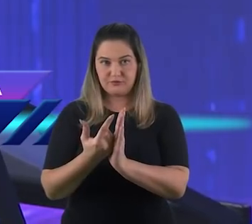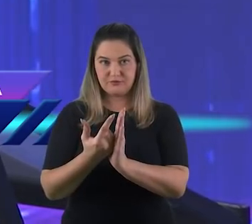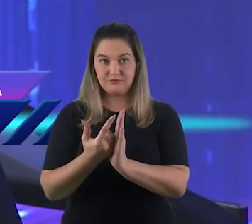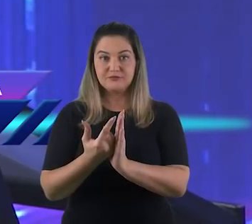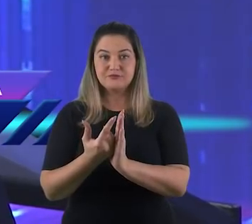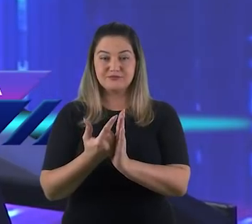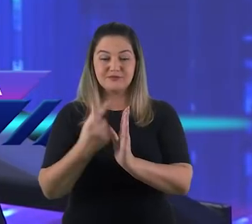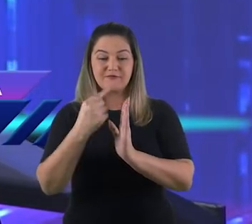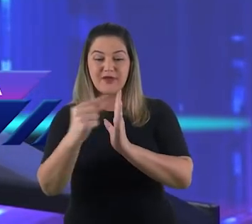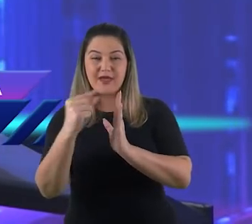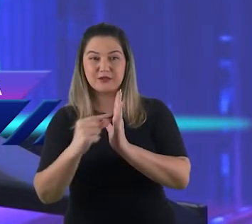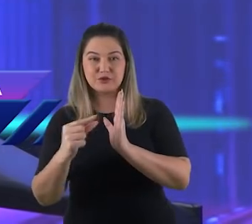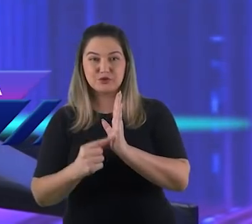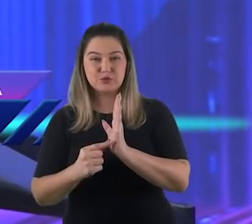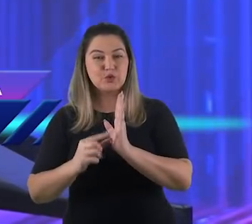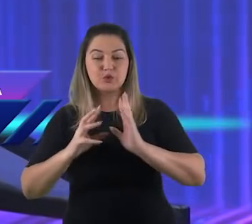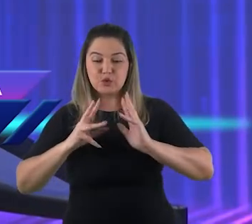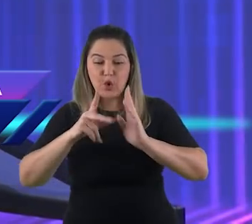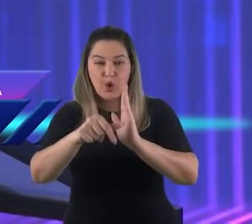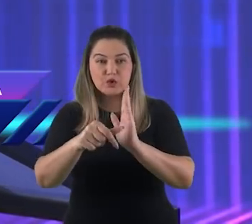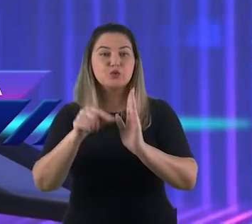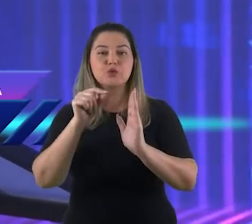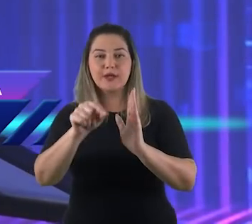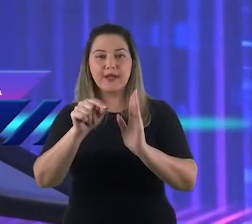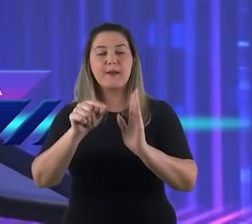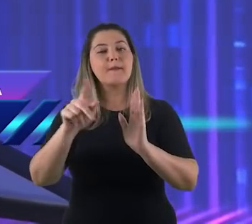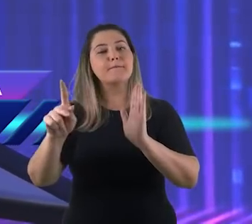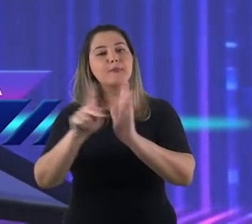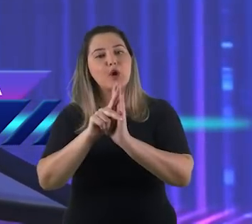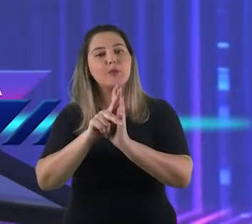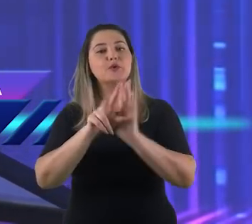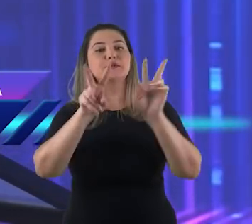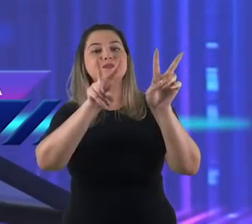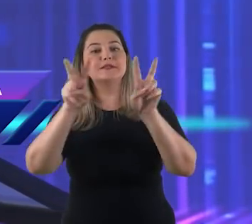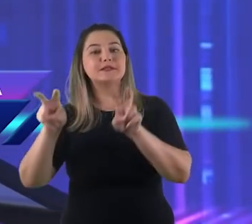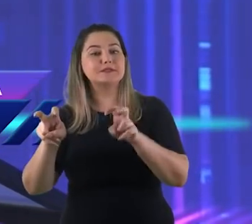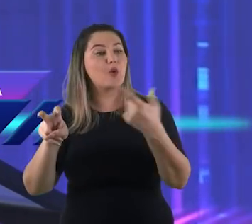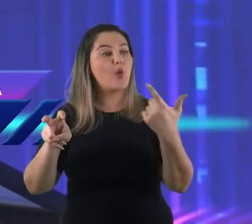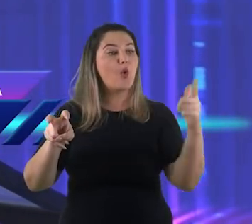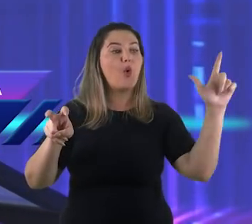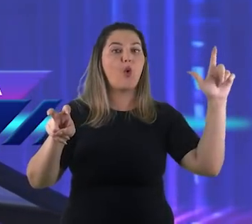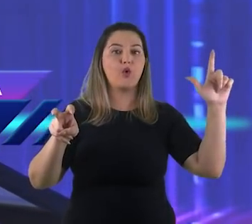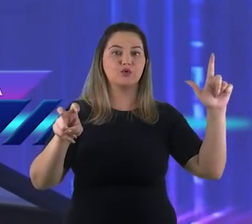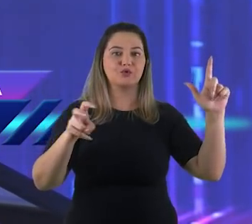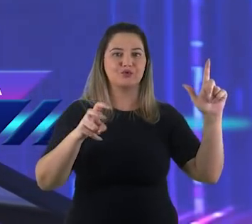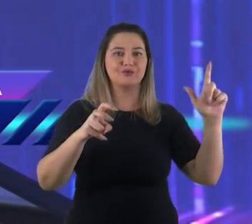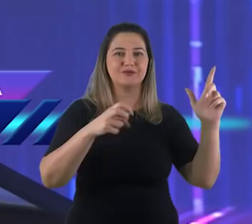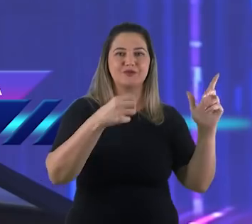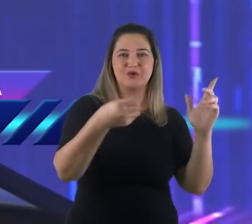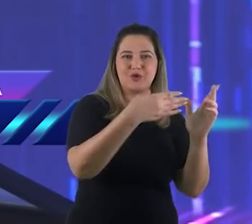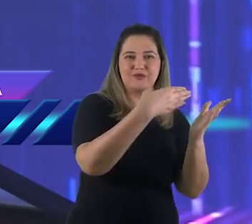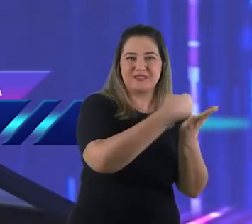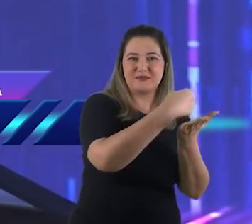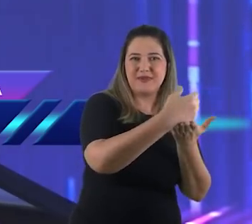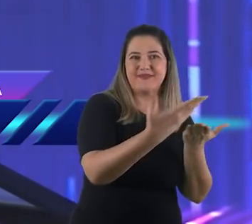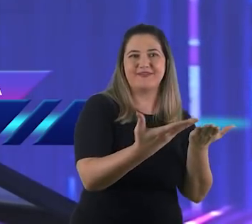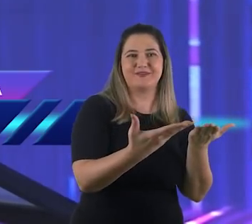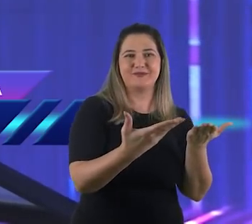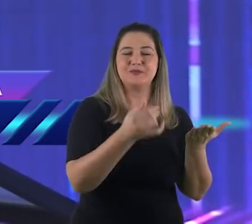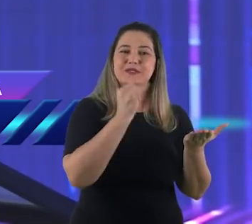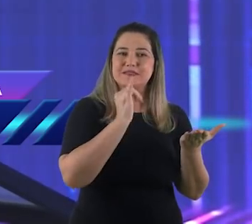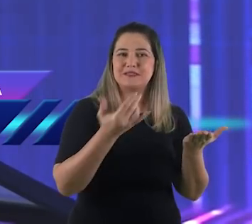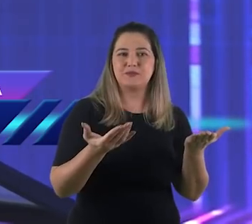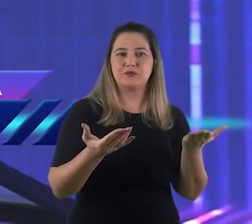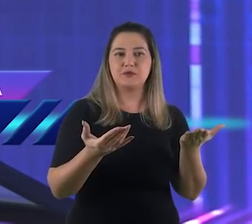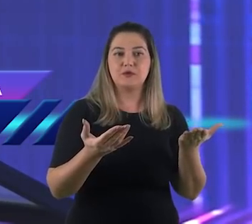Dos 404 versos, 276 são citações de outros autores bíblicos. O livro do